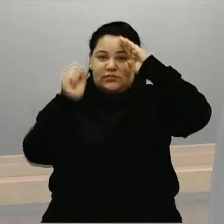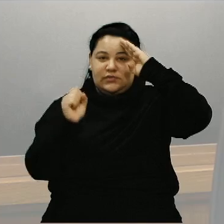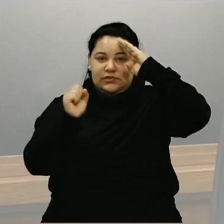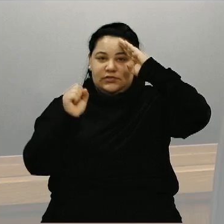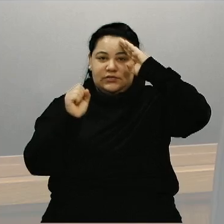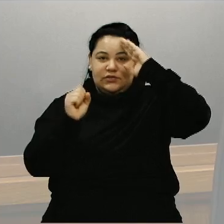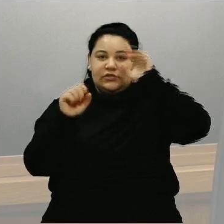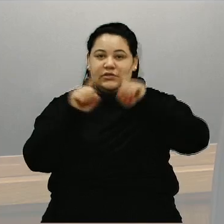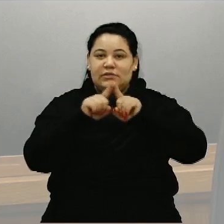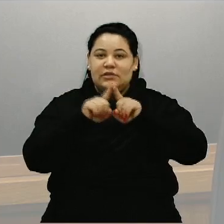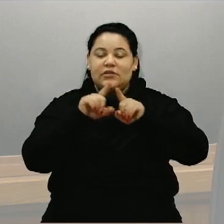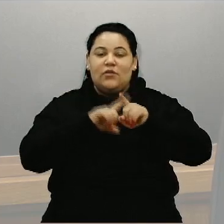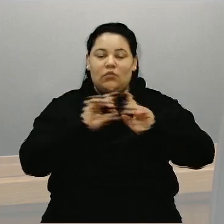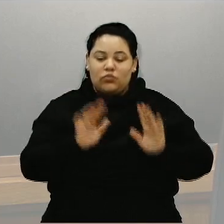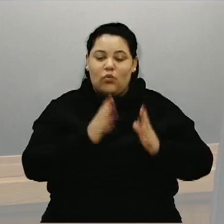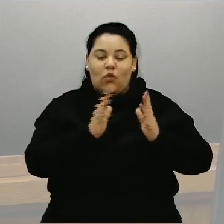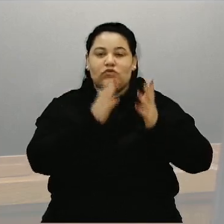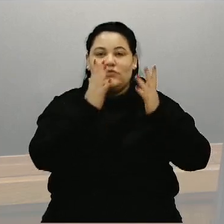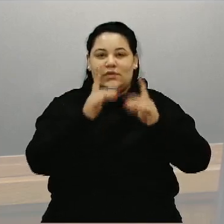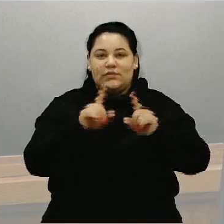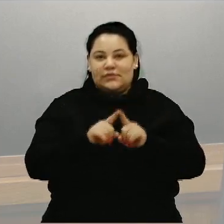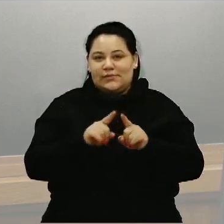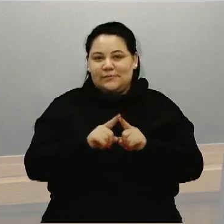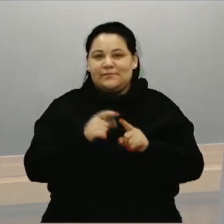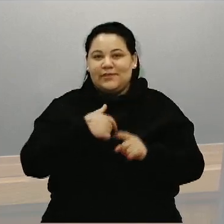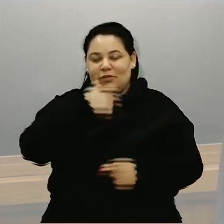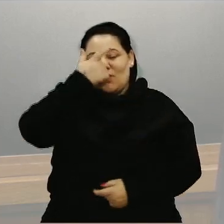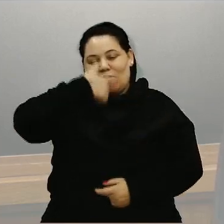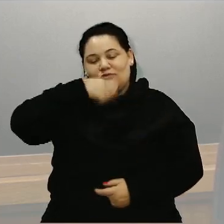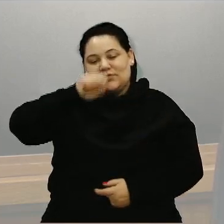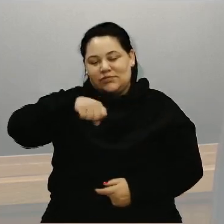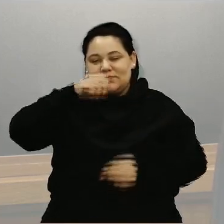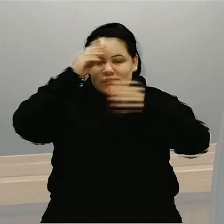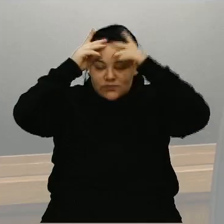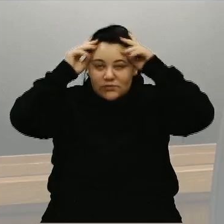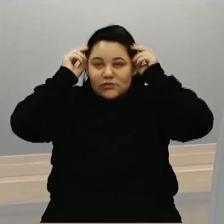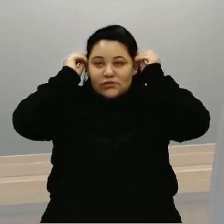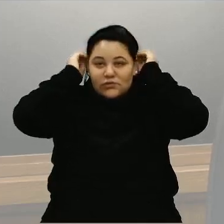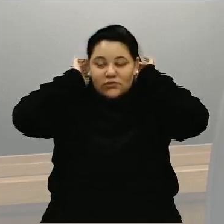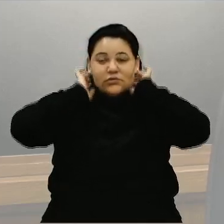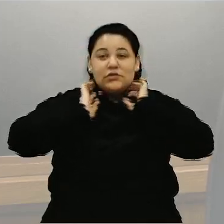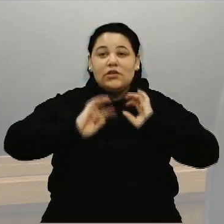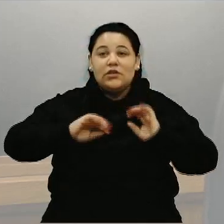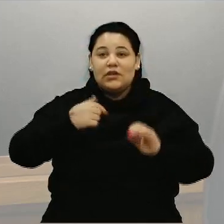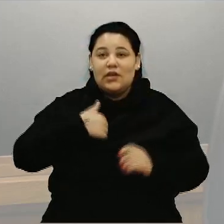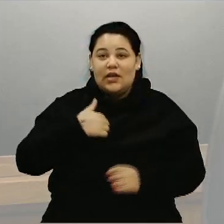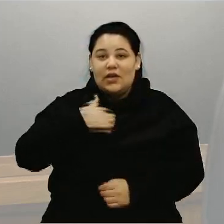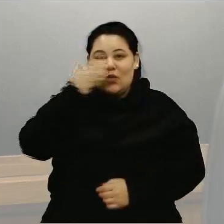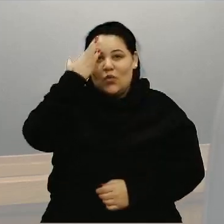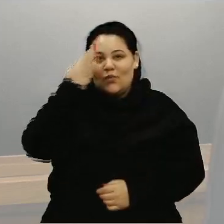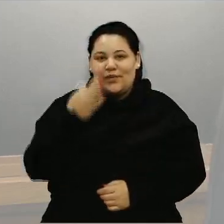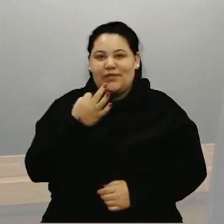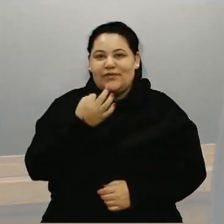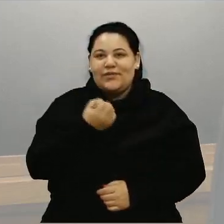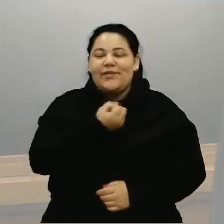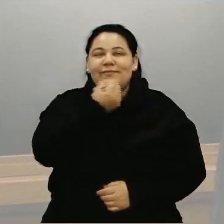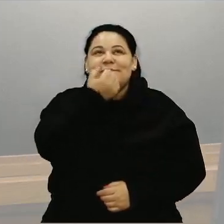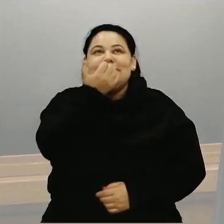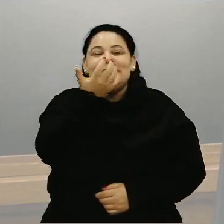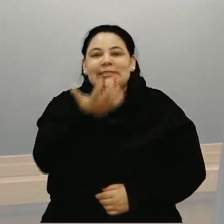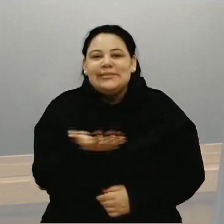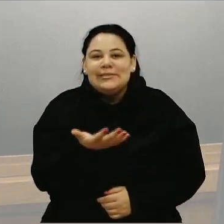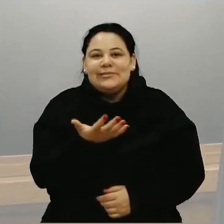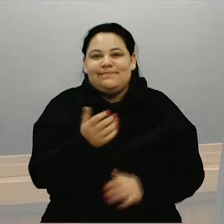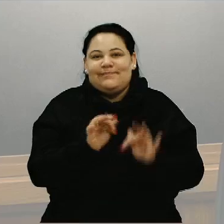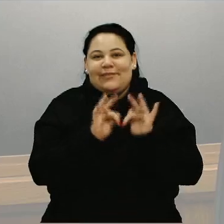foi muito incentivado lá. E eu acho que sim, eu entendo o desabafo da família, porque é mais ou menos como